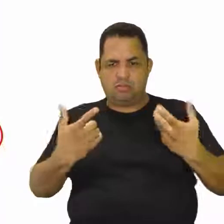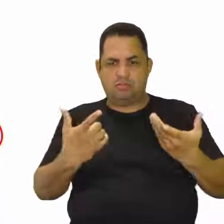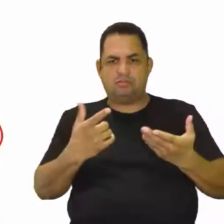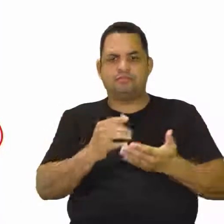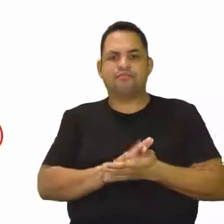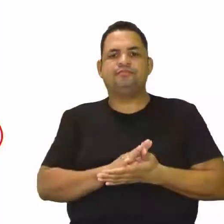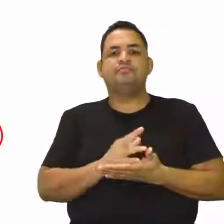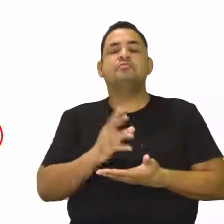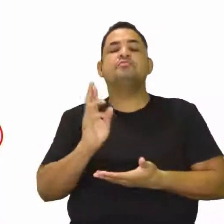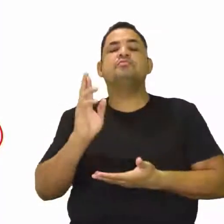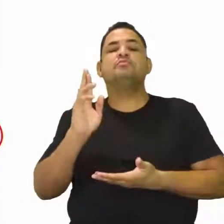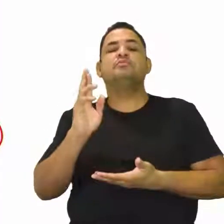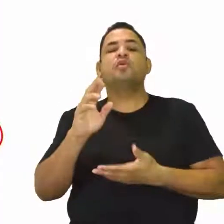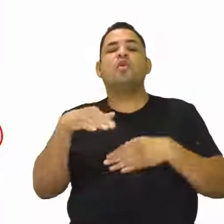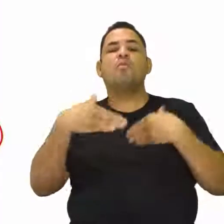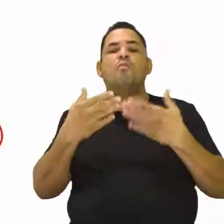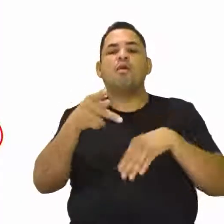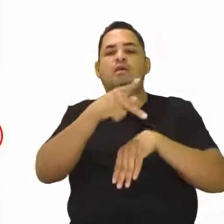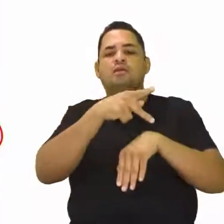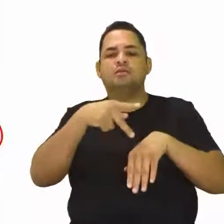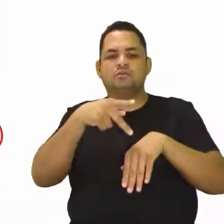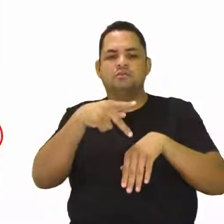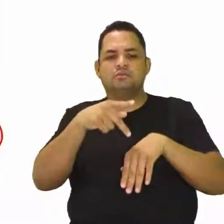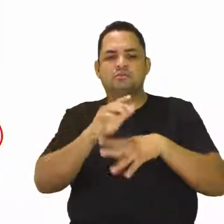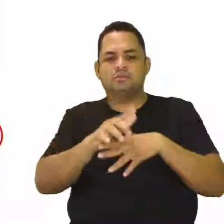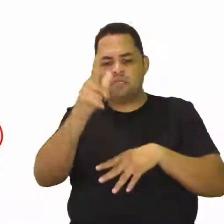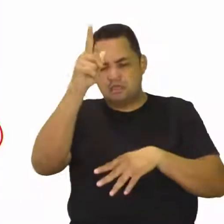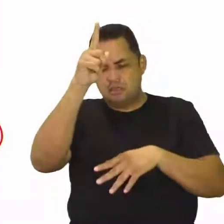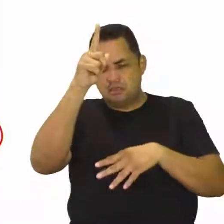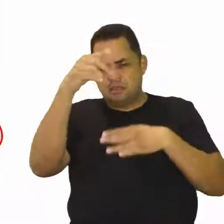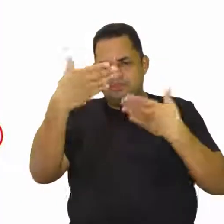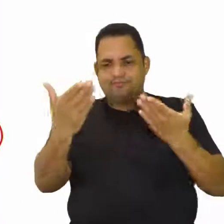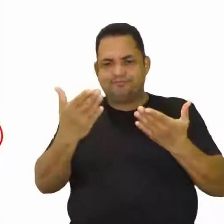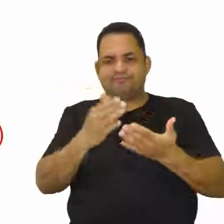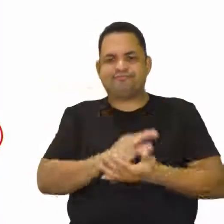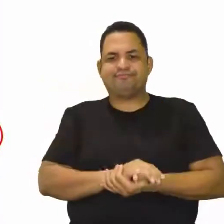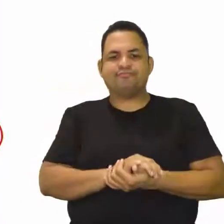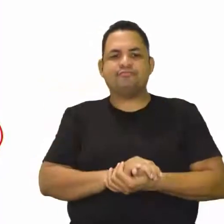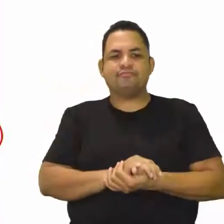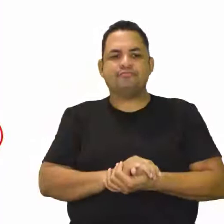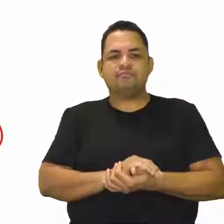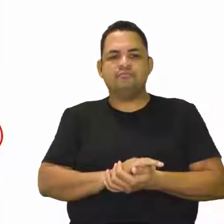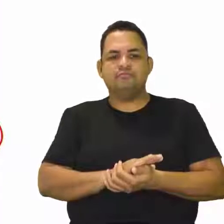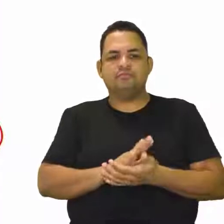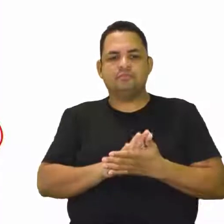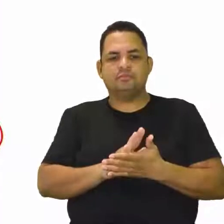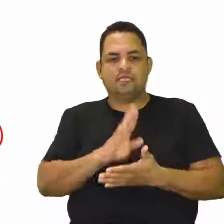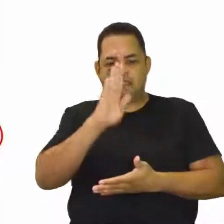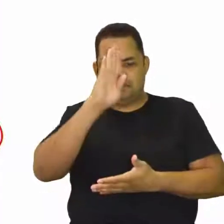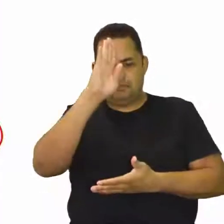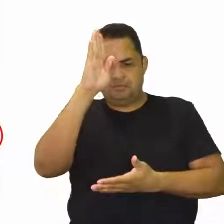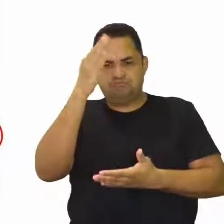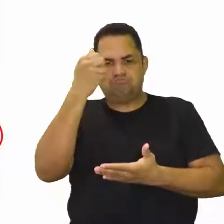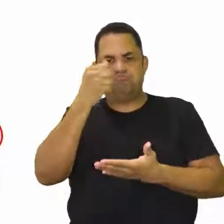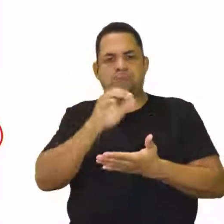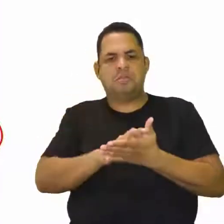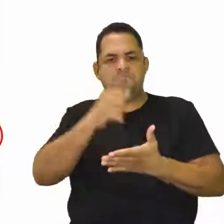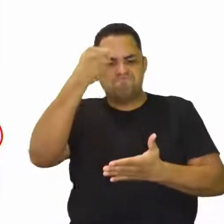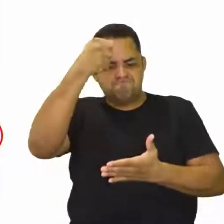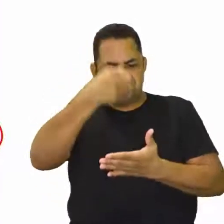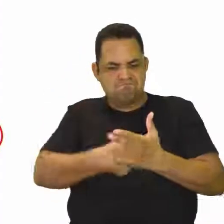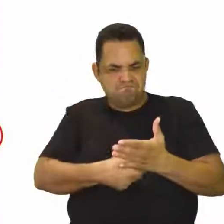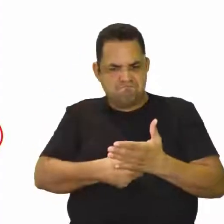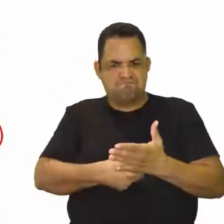grande causadora? A Alemanha. Então, a Alemanha vai levar a principal punição, puxarrão